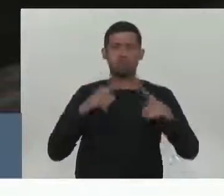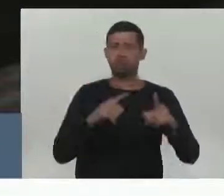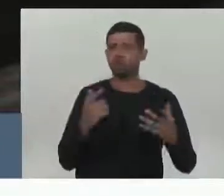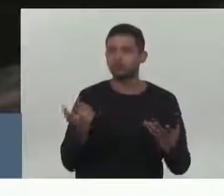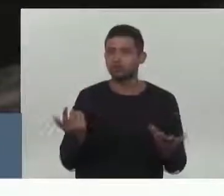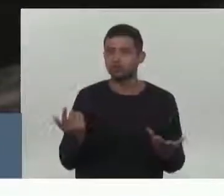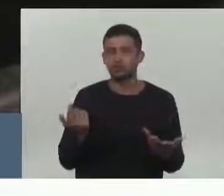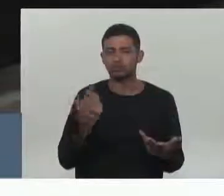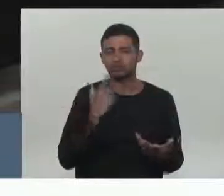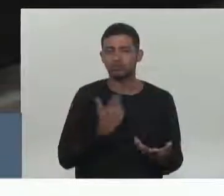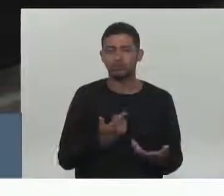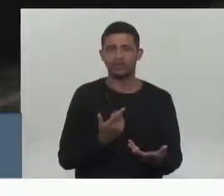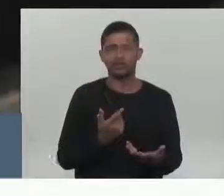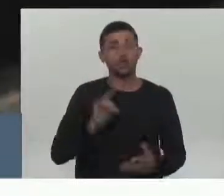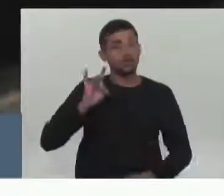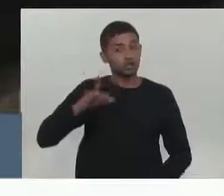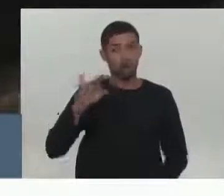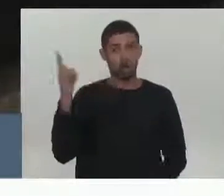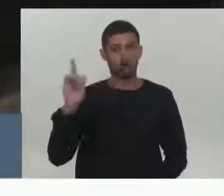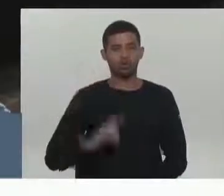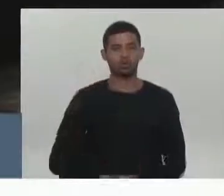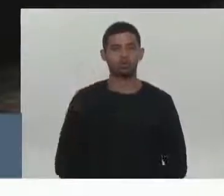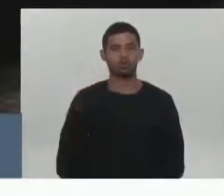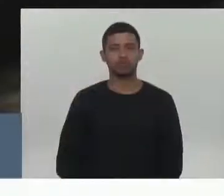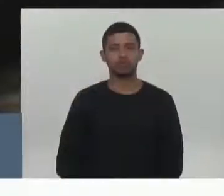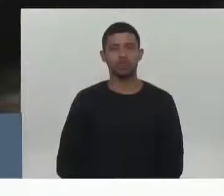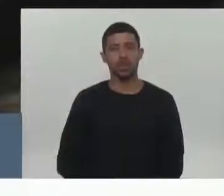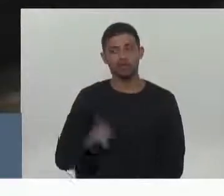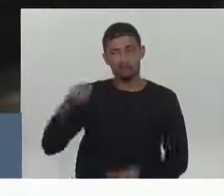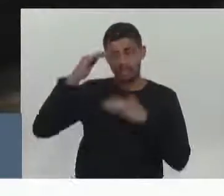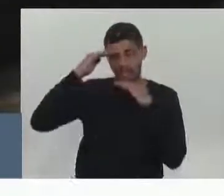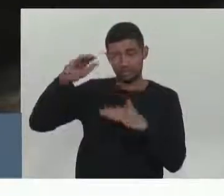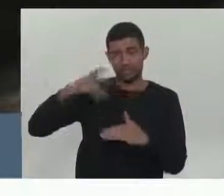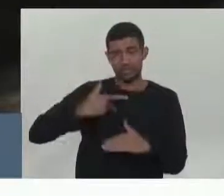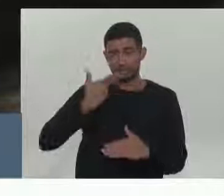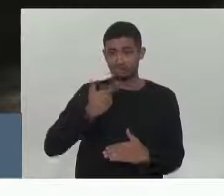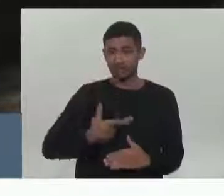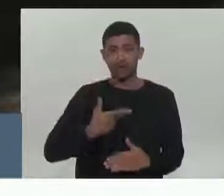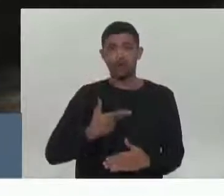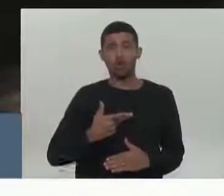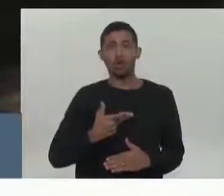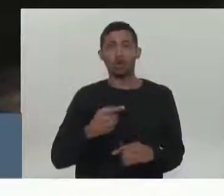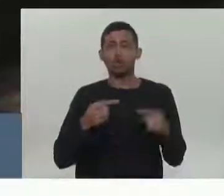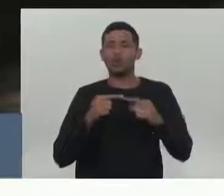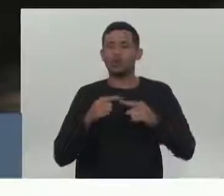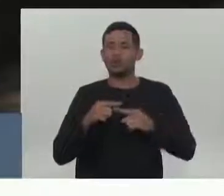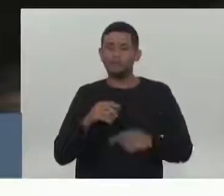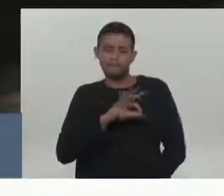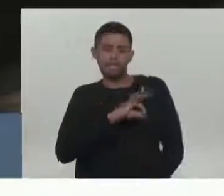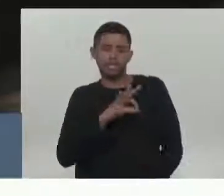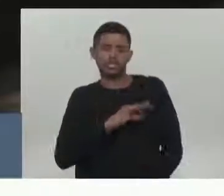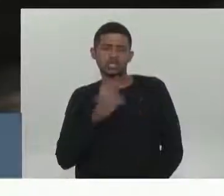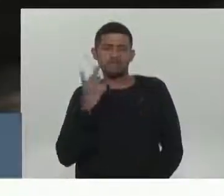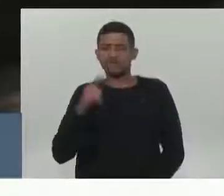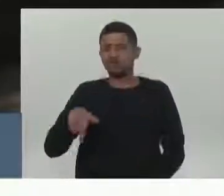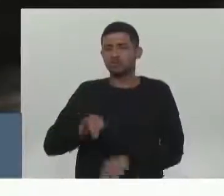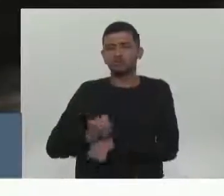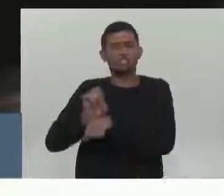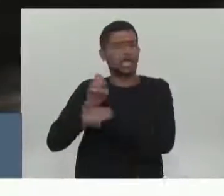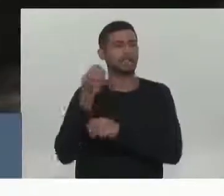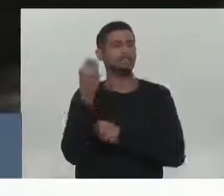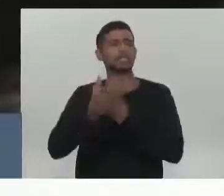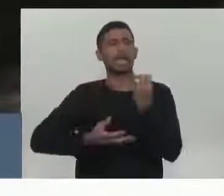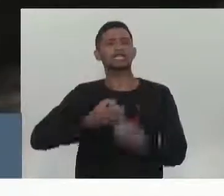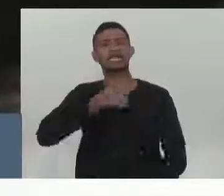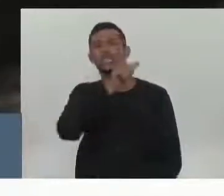leviandades. Só mais um pequeno adendo. Vossa Excelência citou o aparato policial que esse Estado coloca à